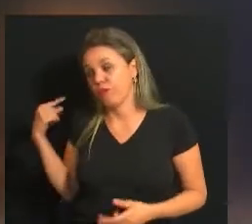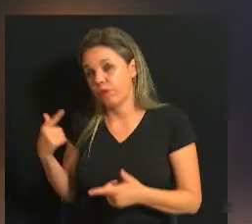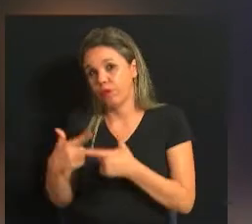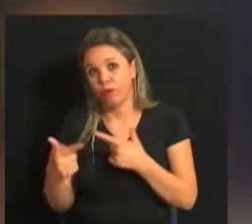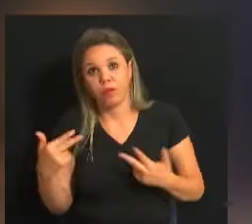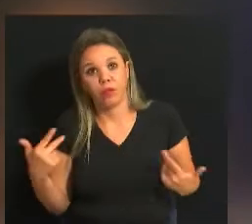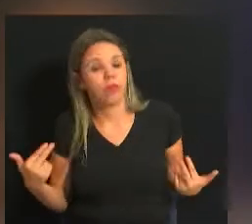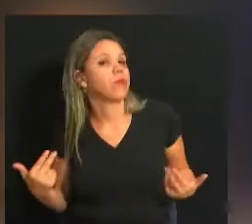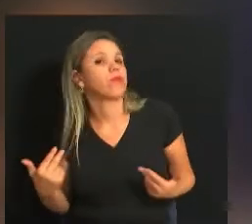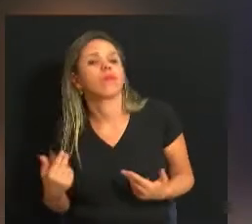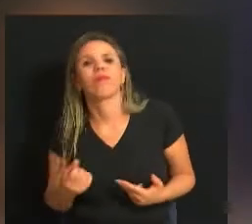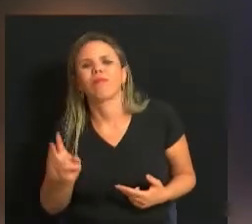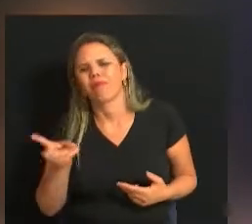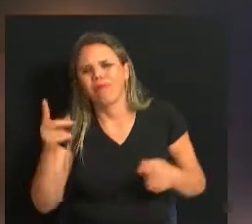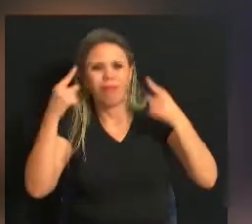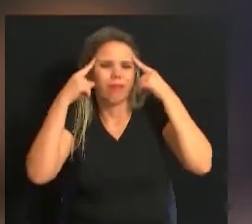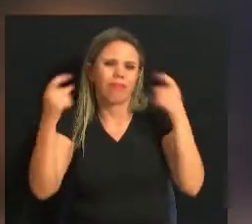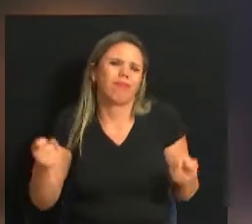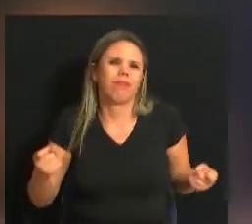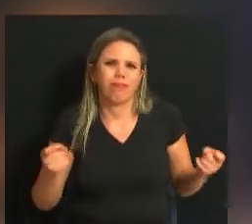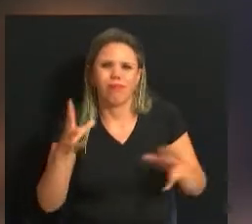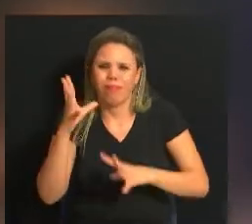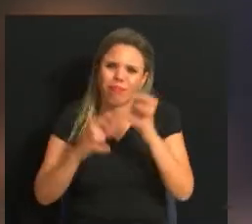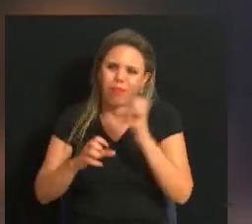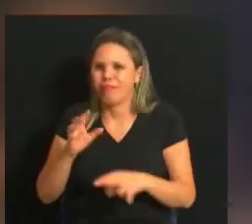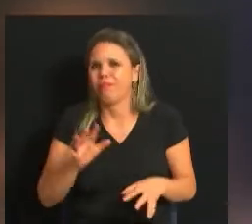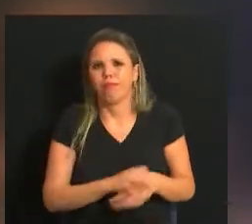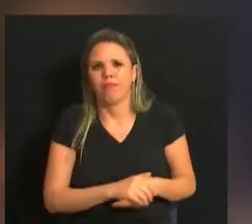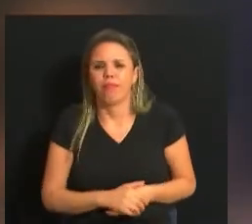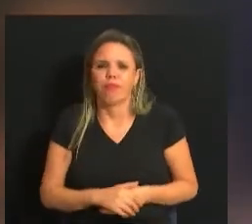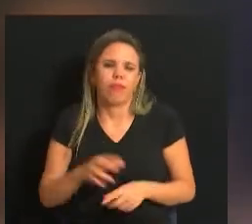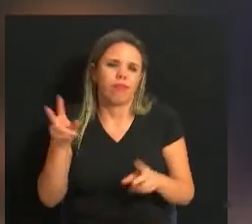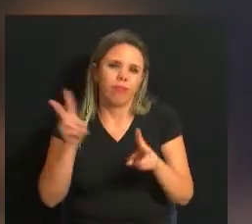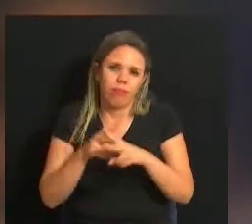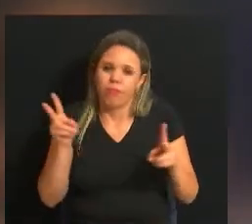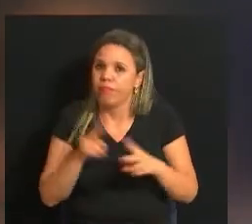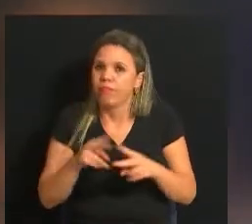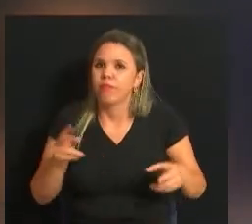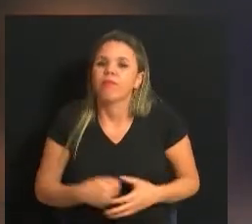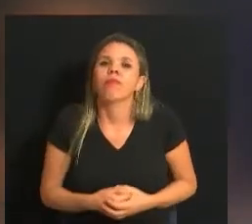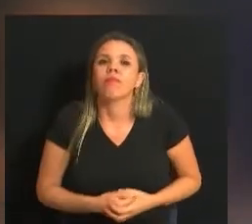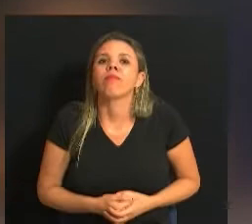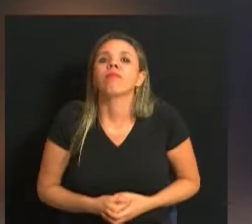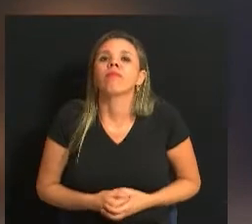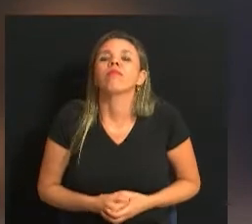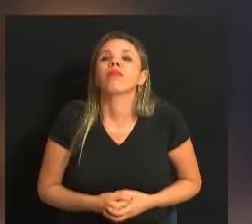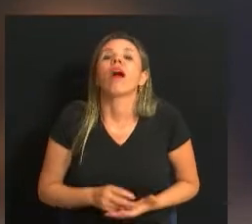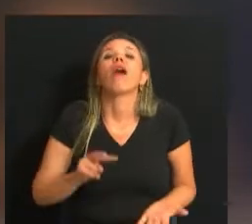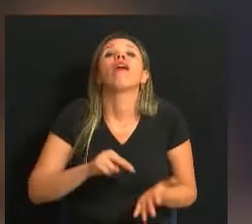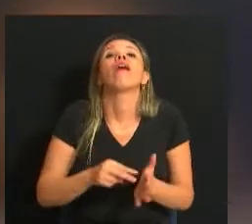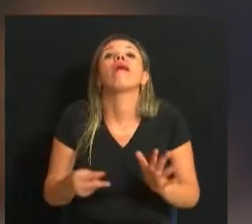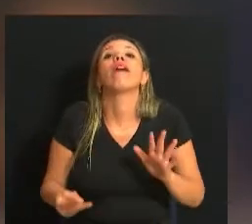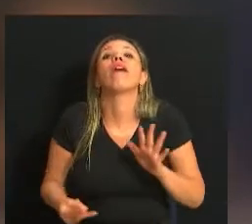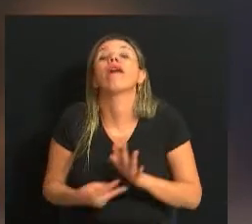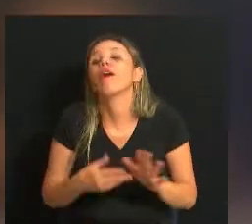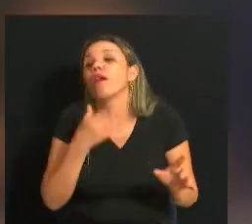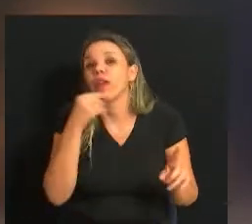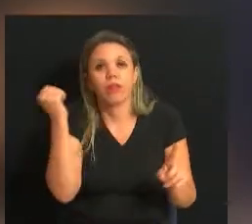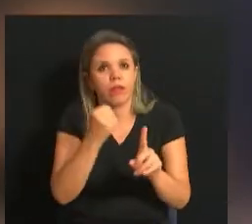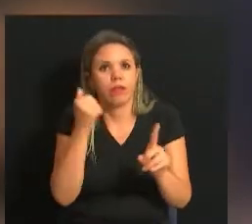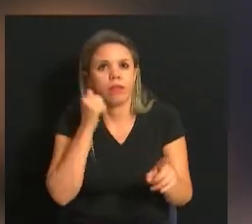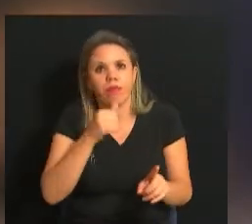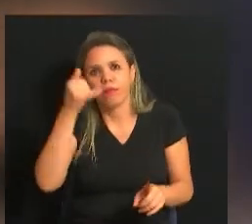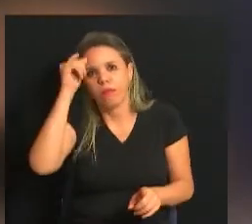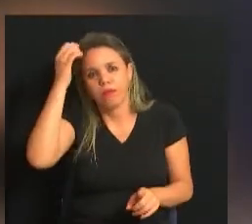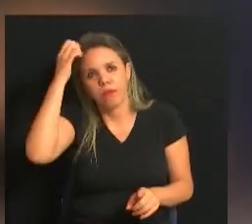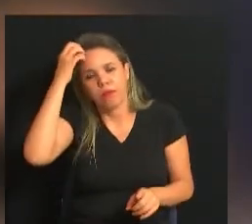de constante violência, de muitas brigas e de agressões. Na verdade, isso significa que o feminicídio pode ser